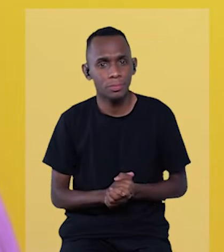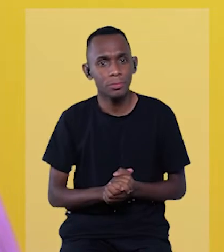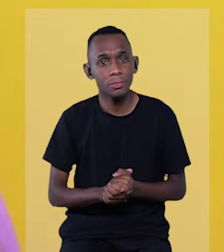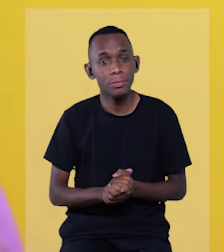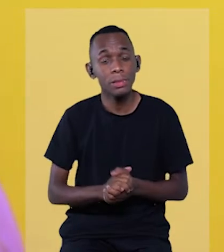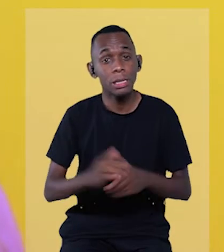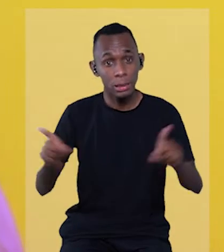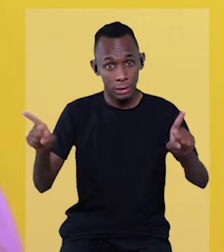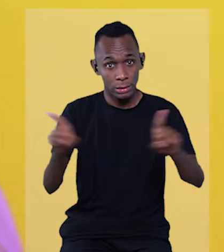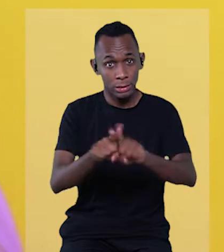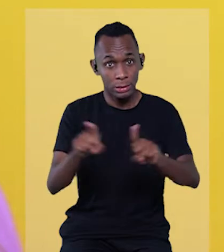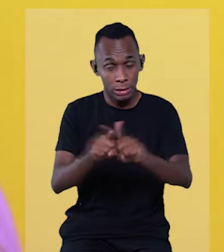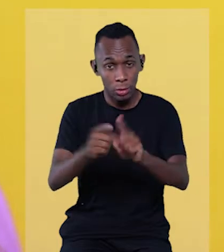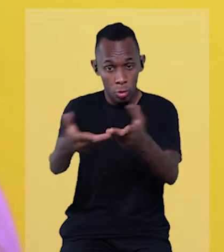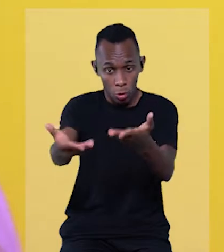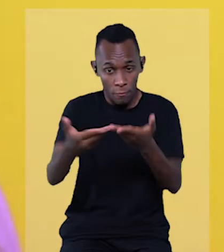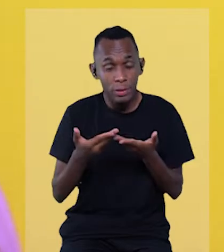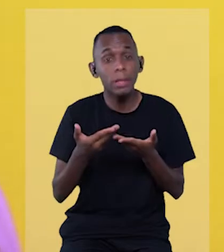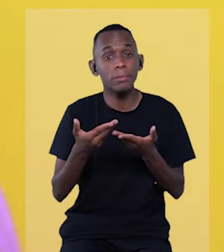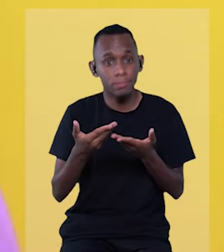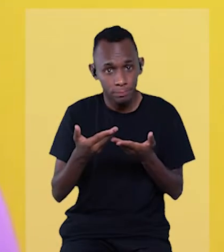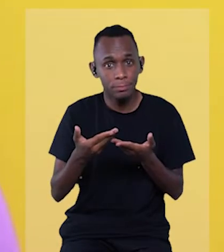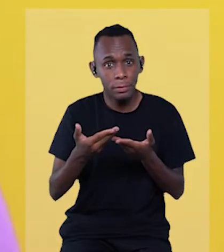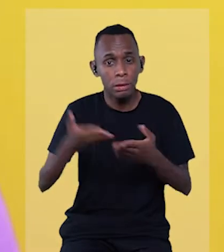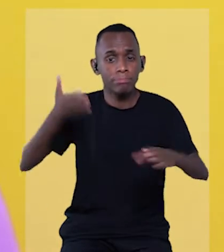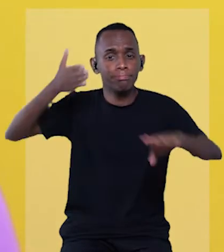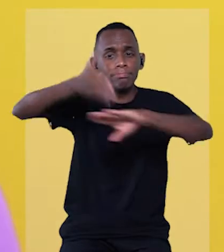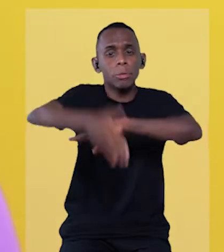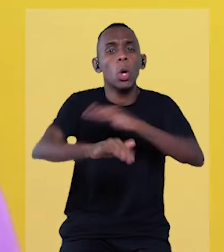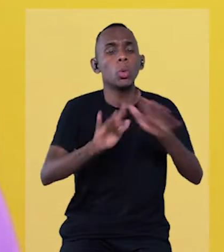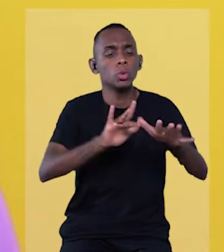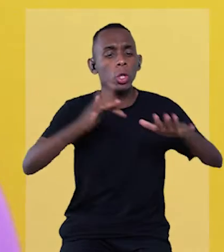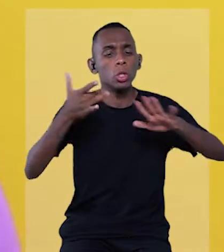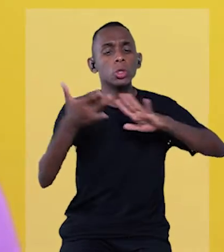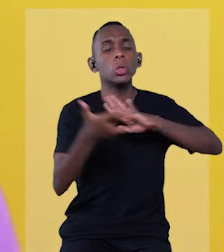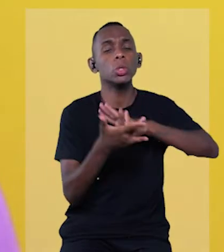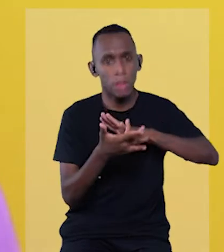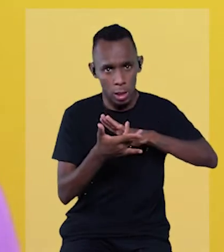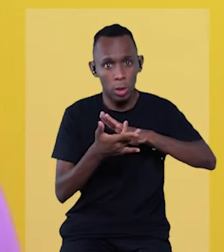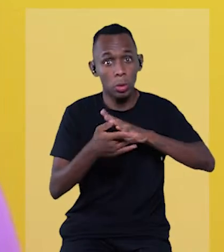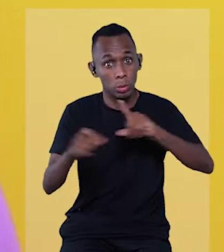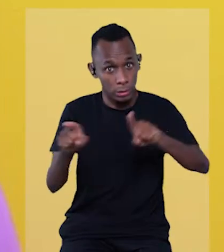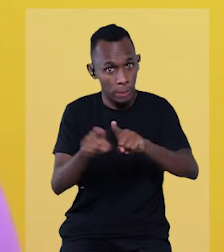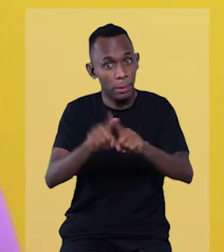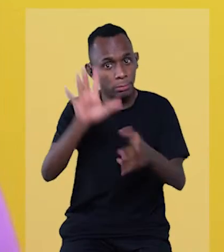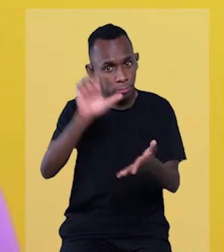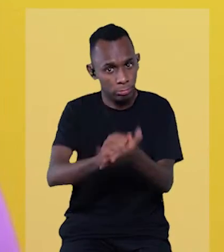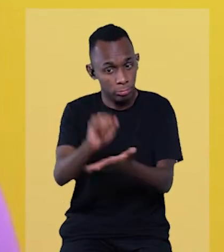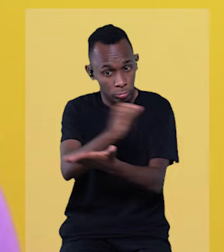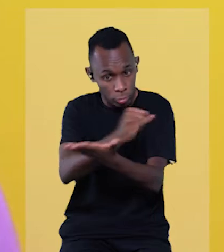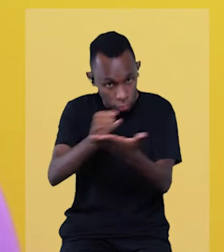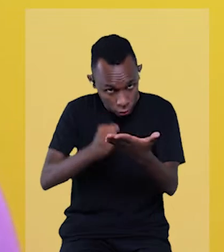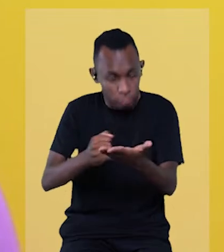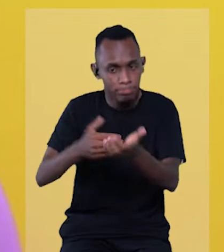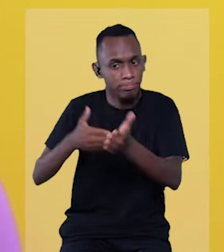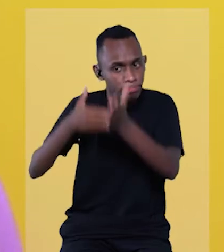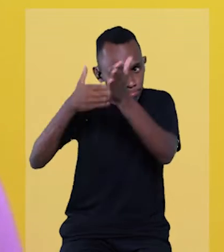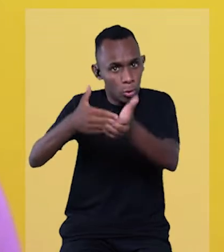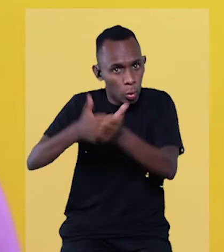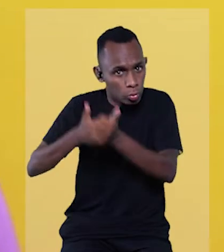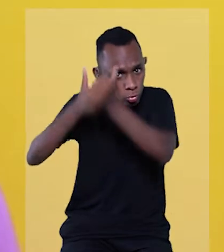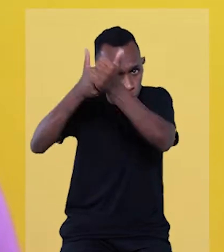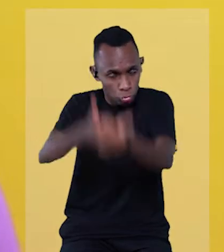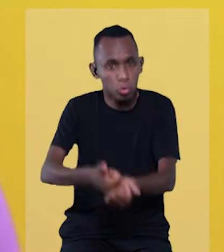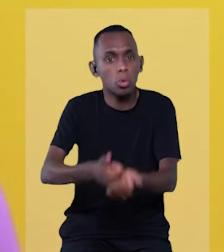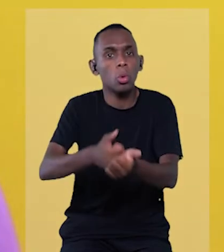E, além disso, eu quero te convidar para acessar as nossas redes sociais e se inscrever e seguir nas nossas redes, né,